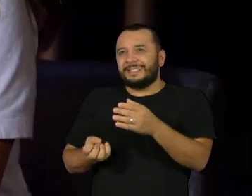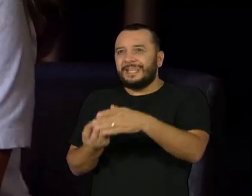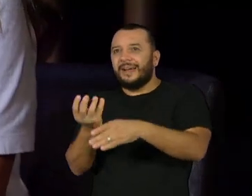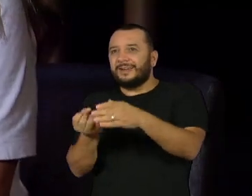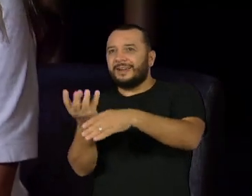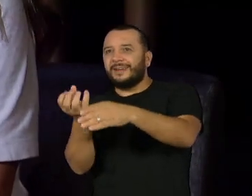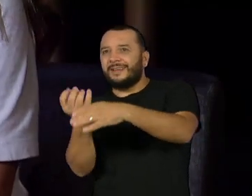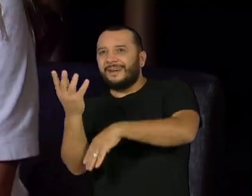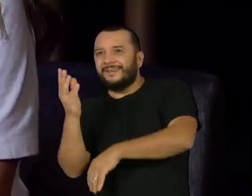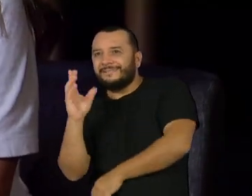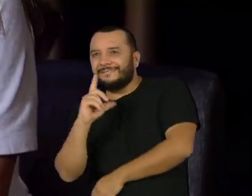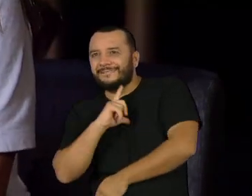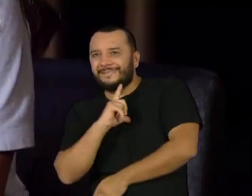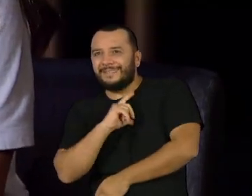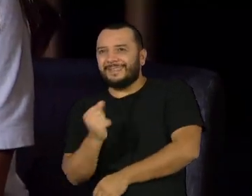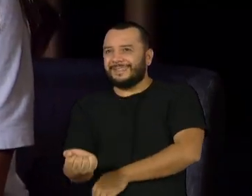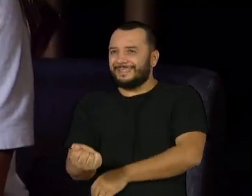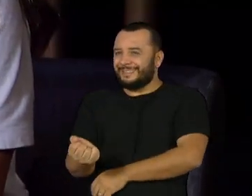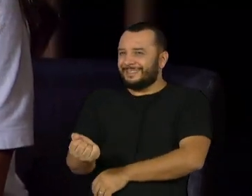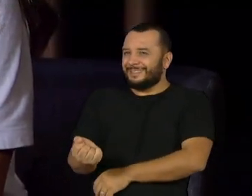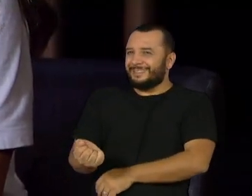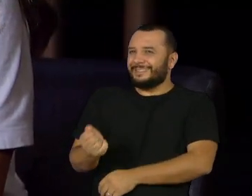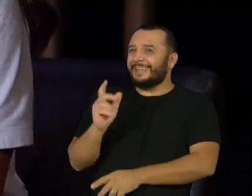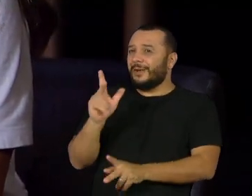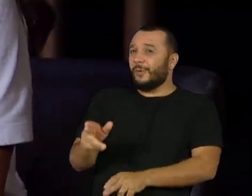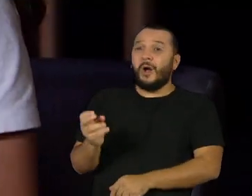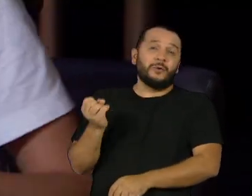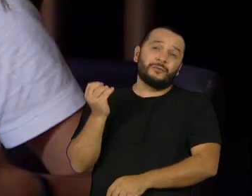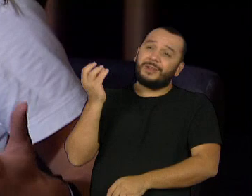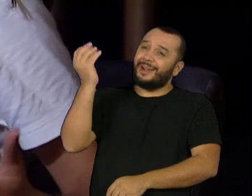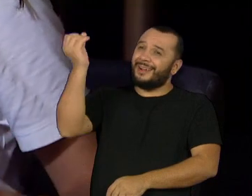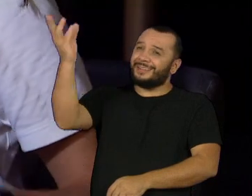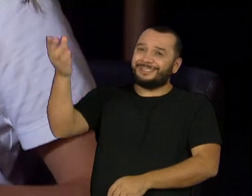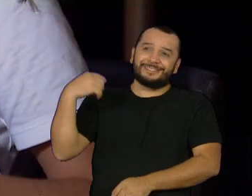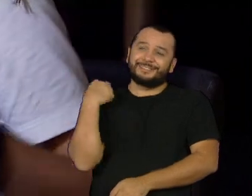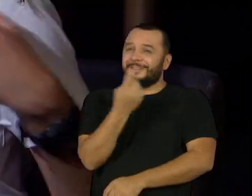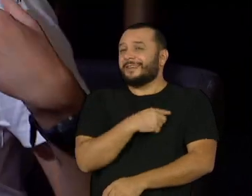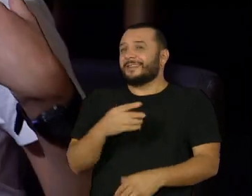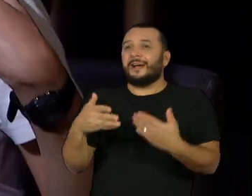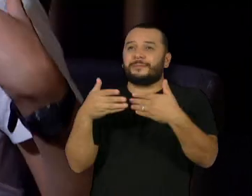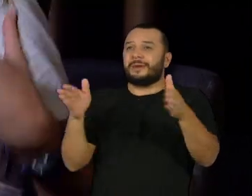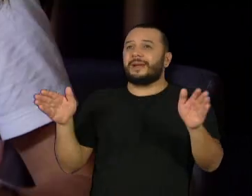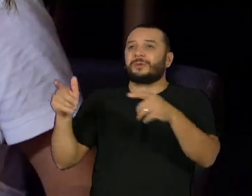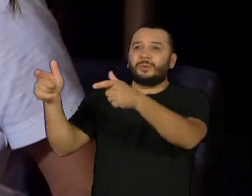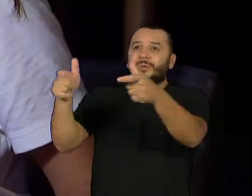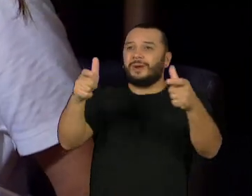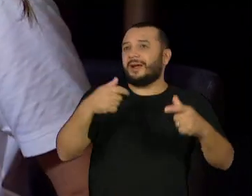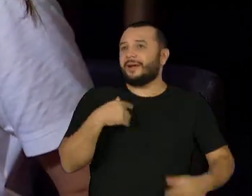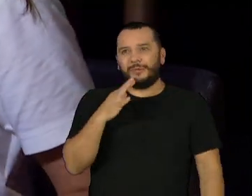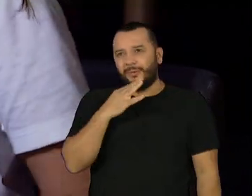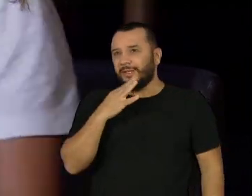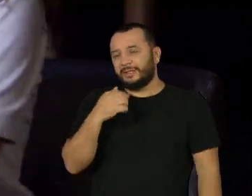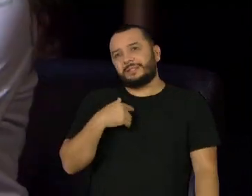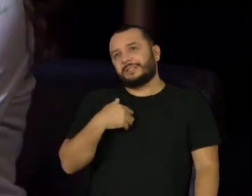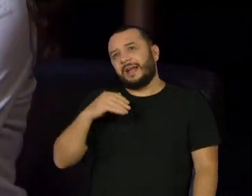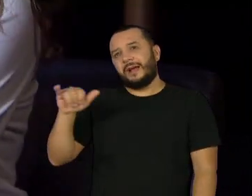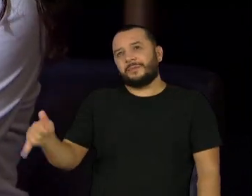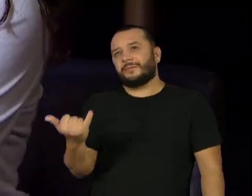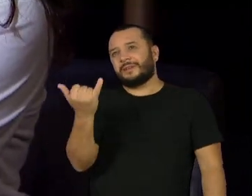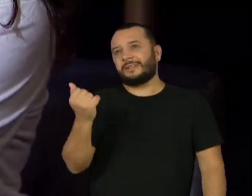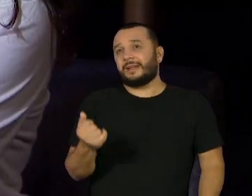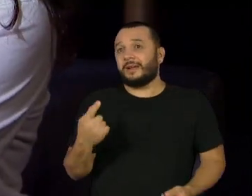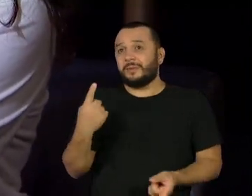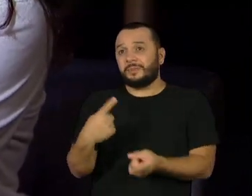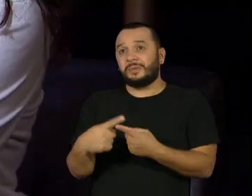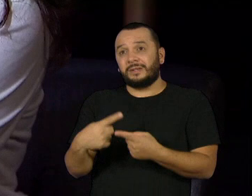traziam. E a viagem ela é parecida com isso. A gente tem que estar aberto a chegar em lugares que a gente não previu, Porque os nomes